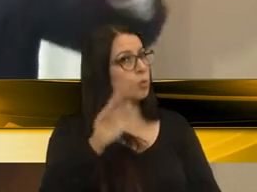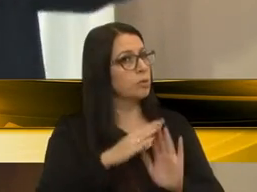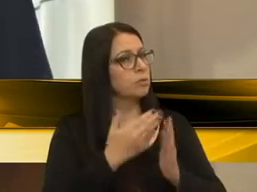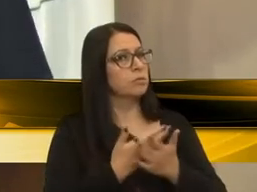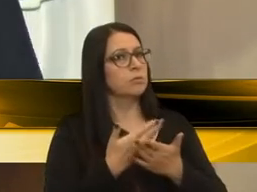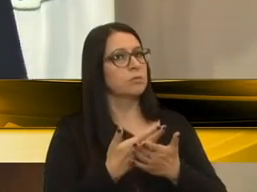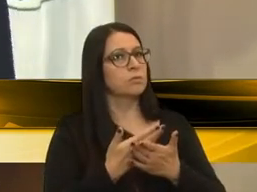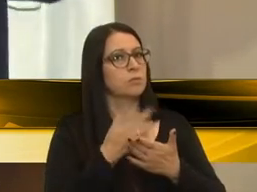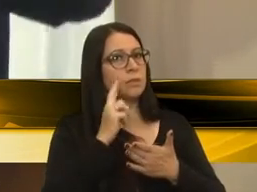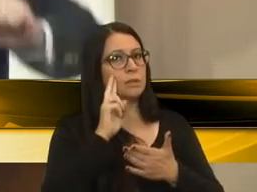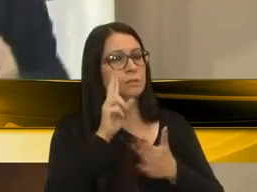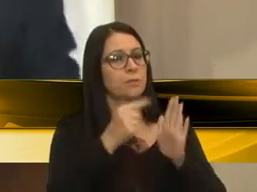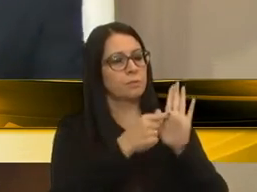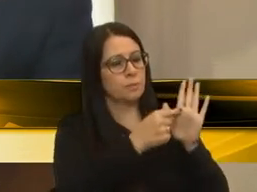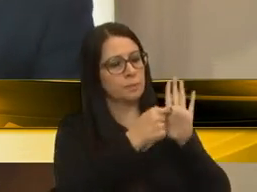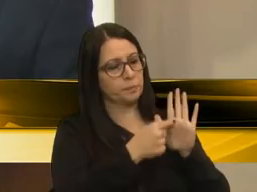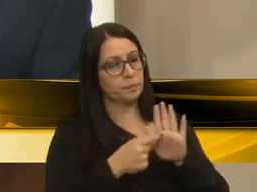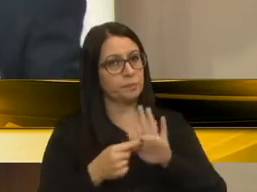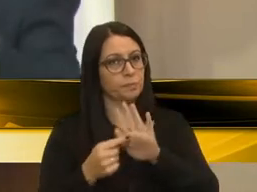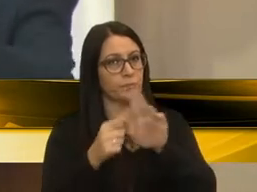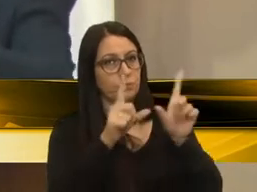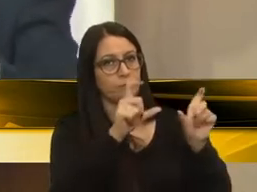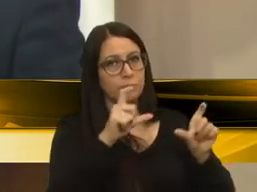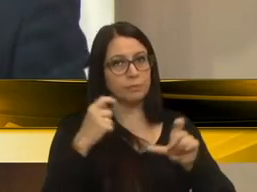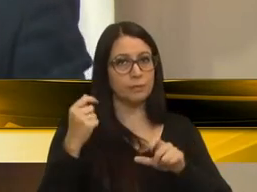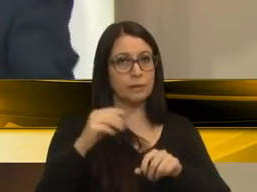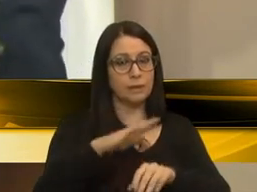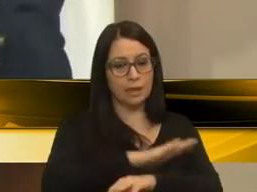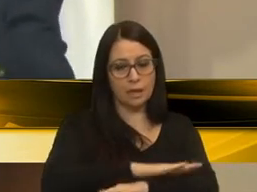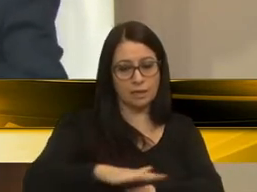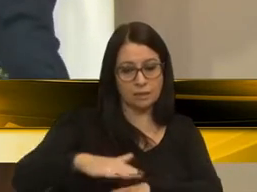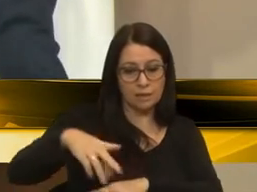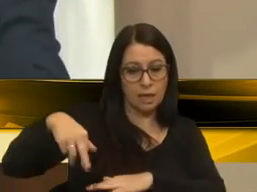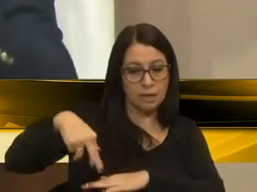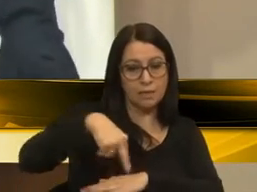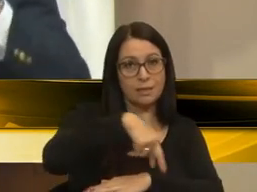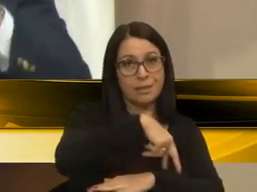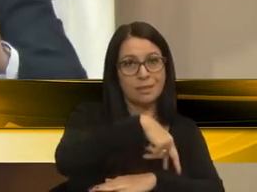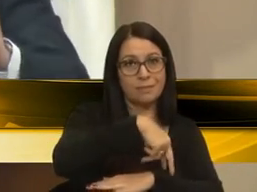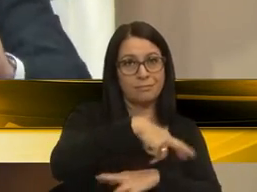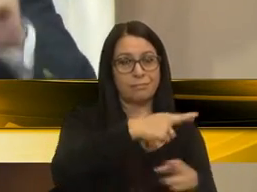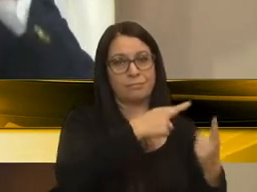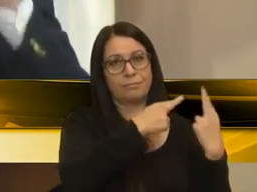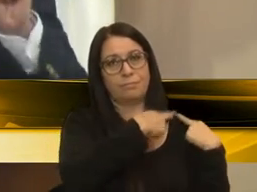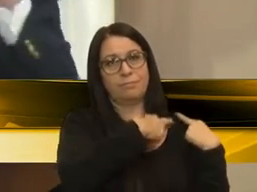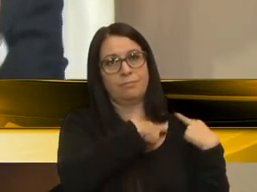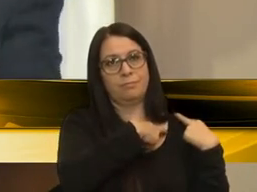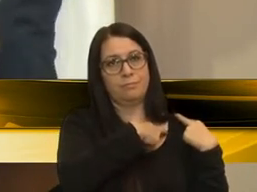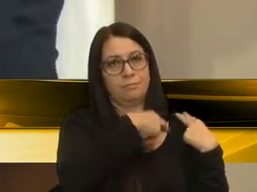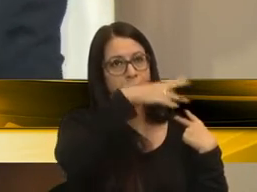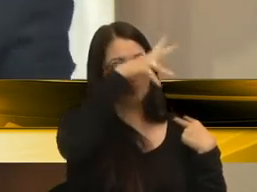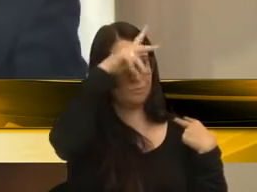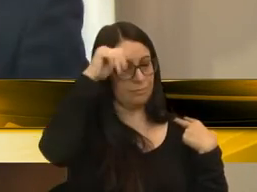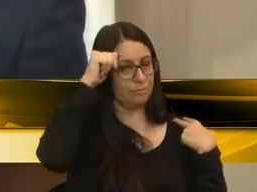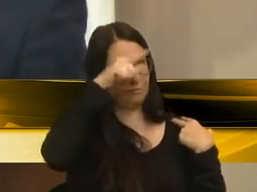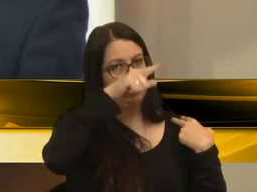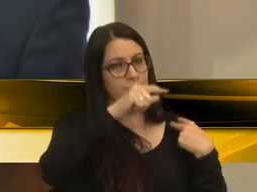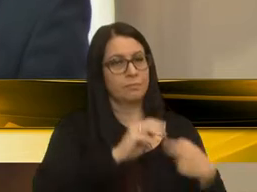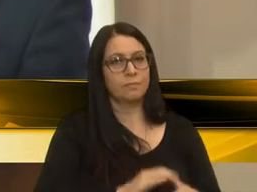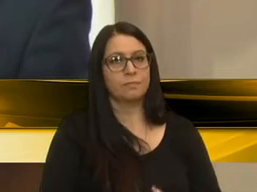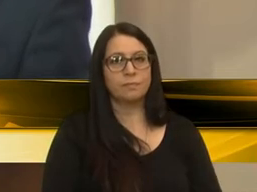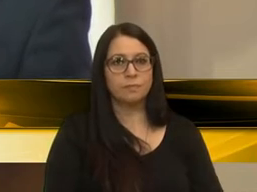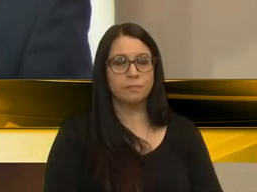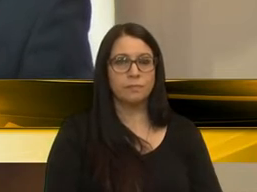Se fôssemos aqui mostrar as fotografias dos calçamentos de responsabilidade do poder